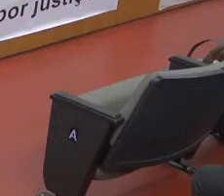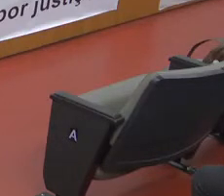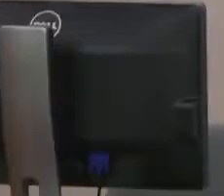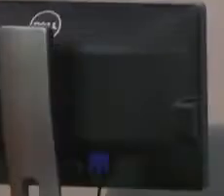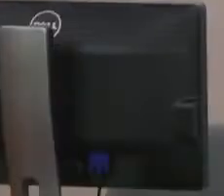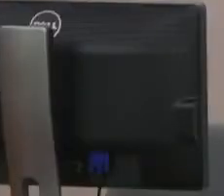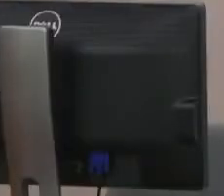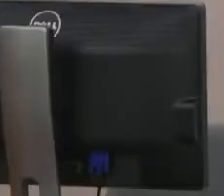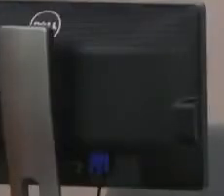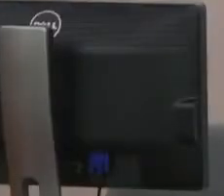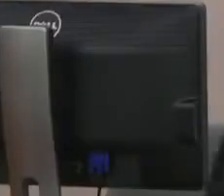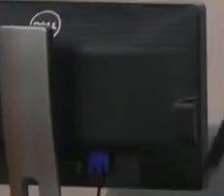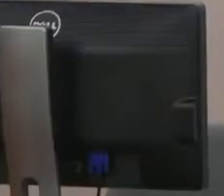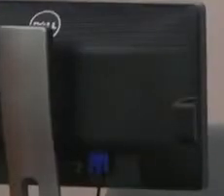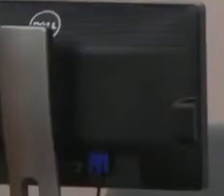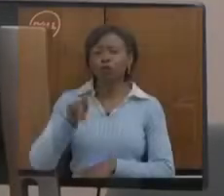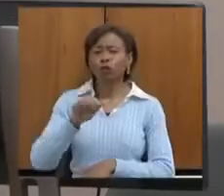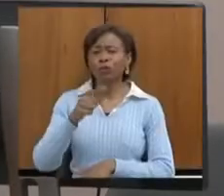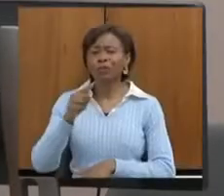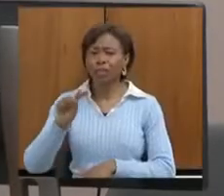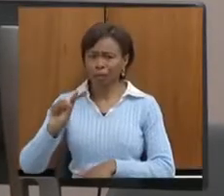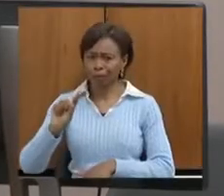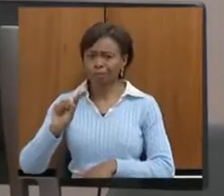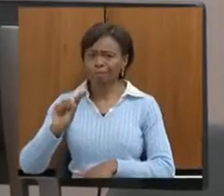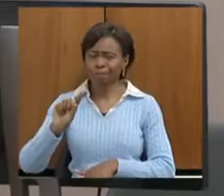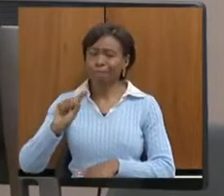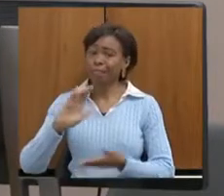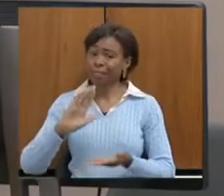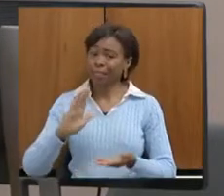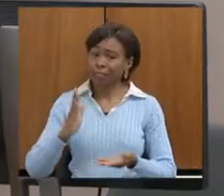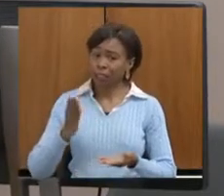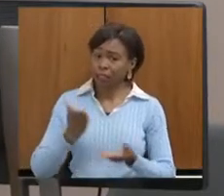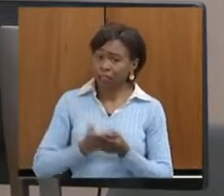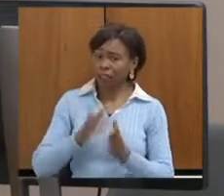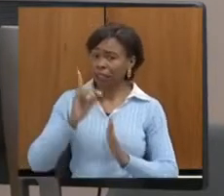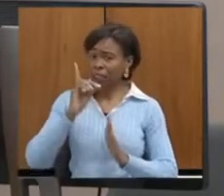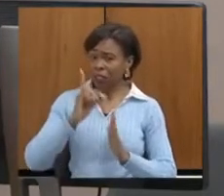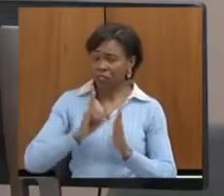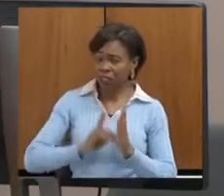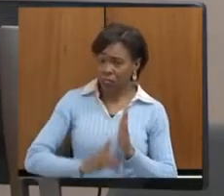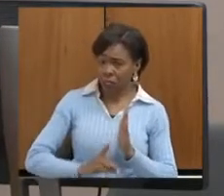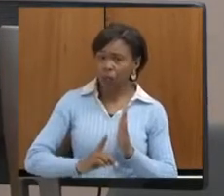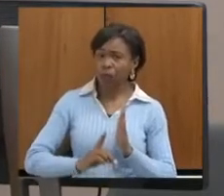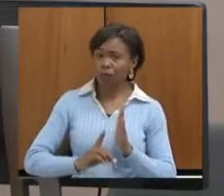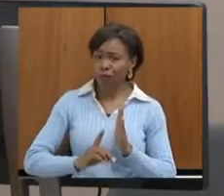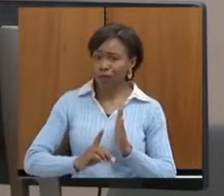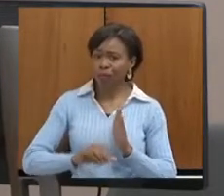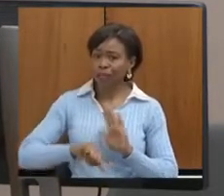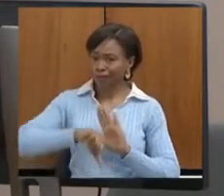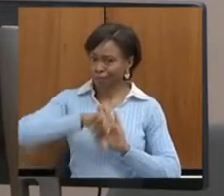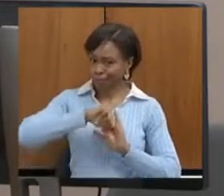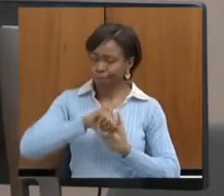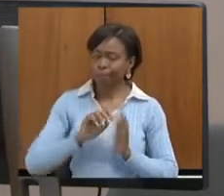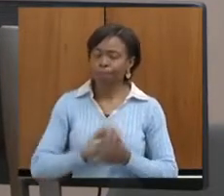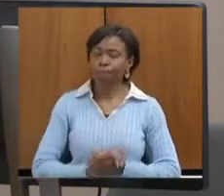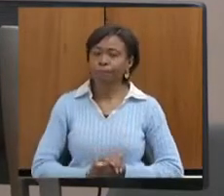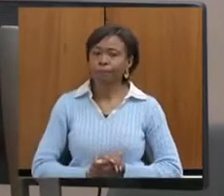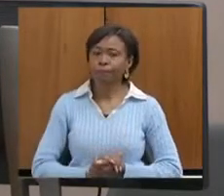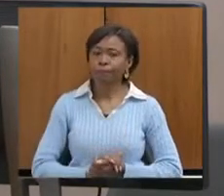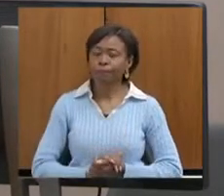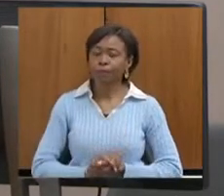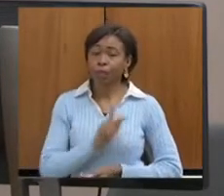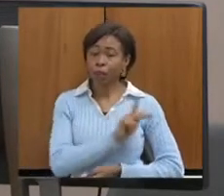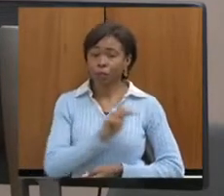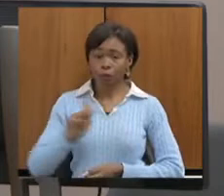ações reparatórias e violações de direitos e é sobre a